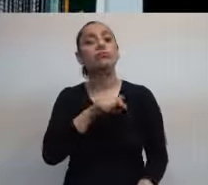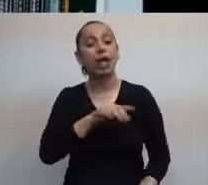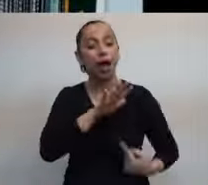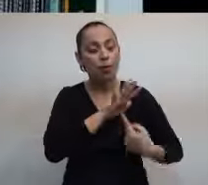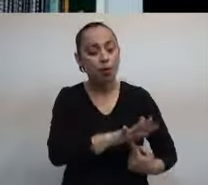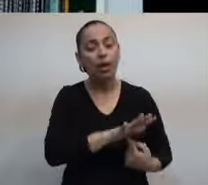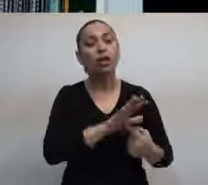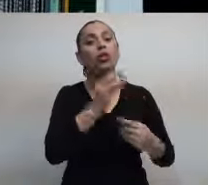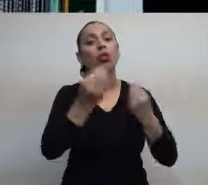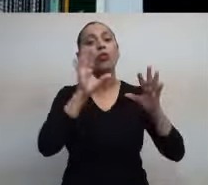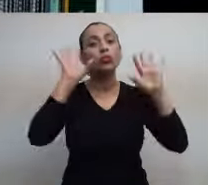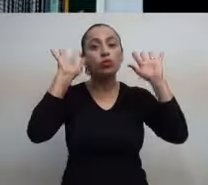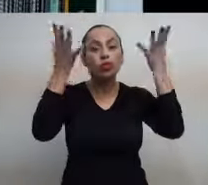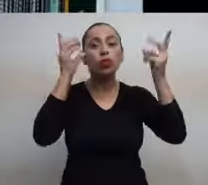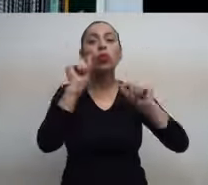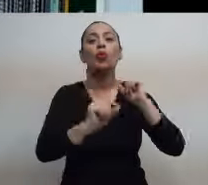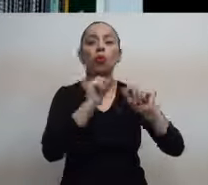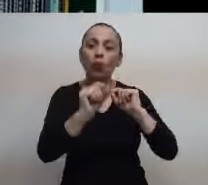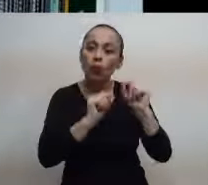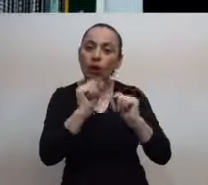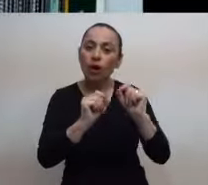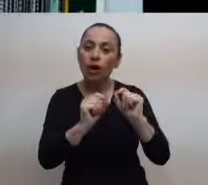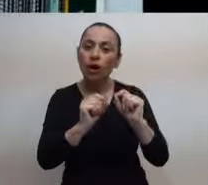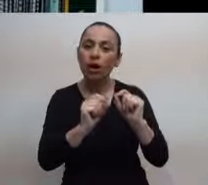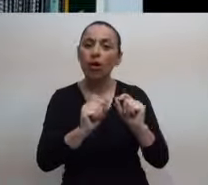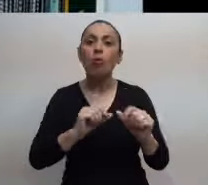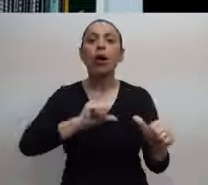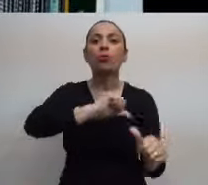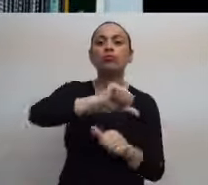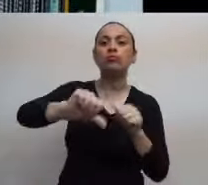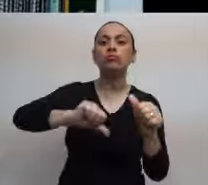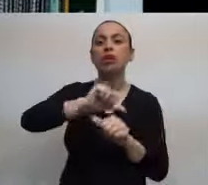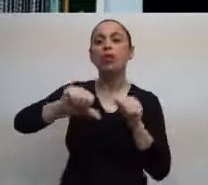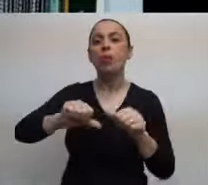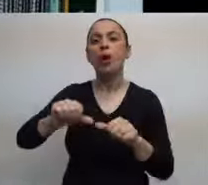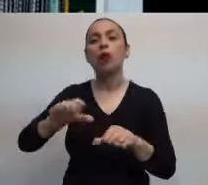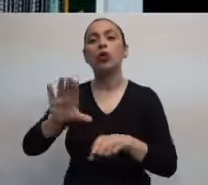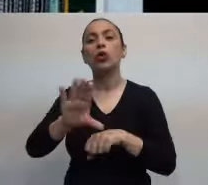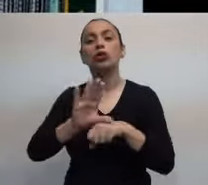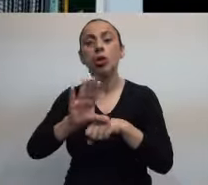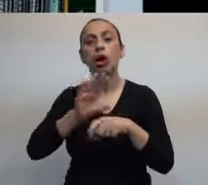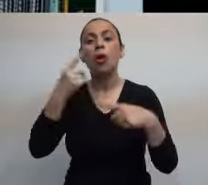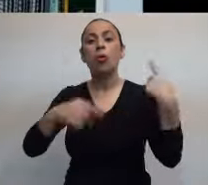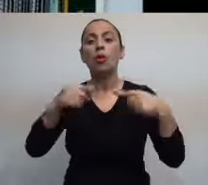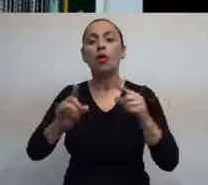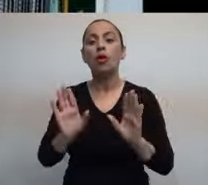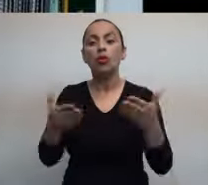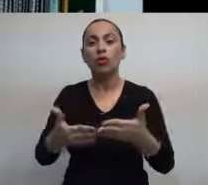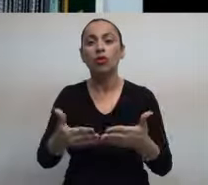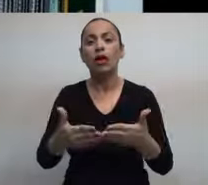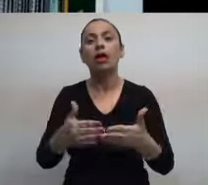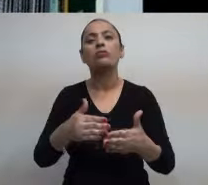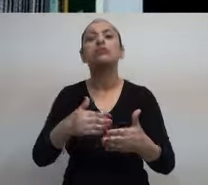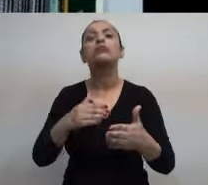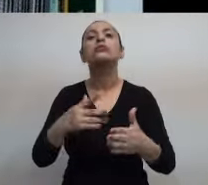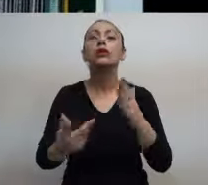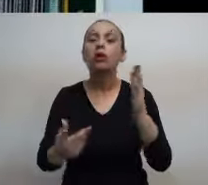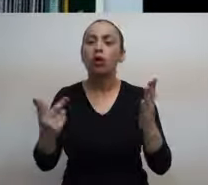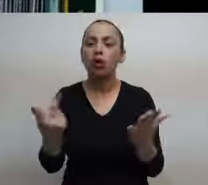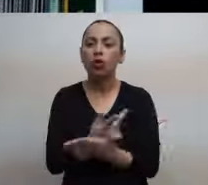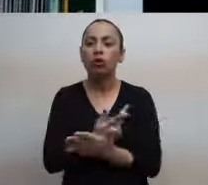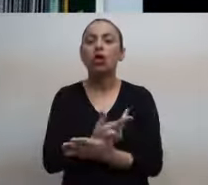é apontado como solução a uma reforma constitucional e a política voltada para a promoção